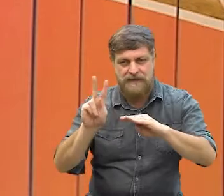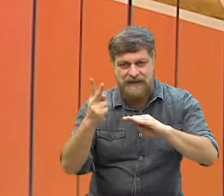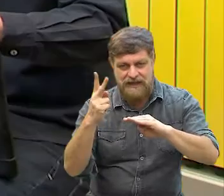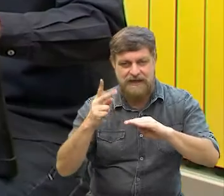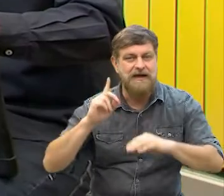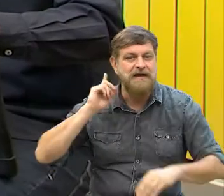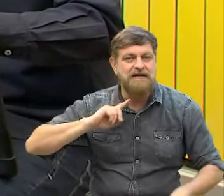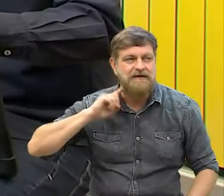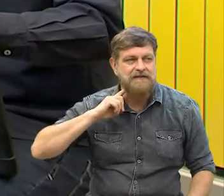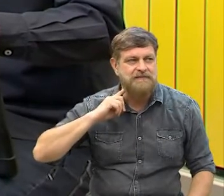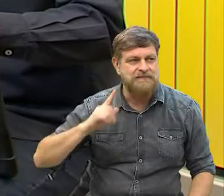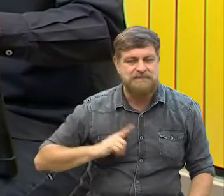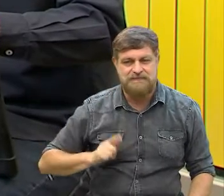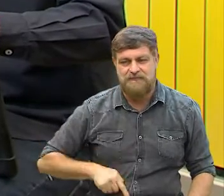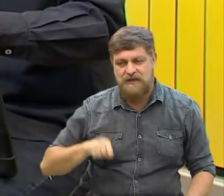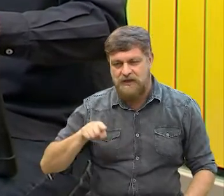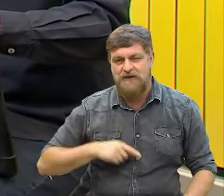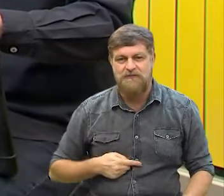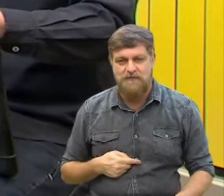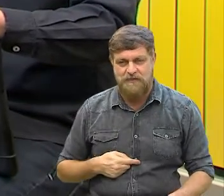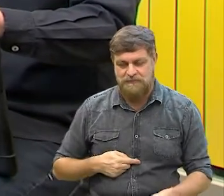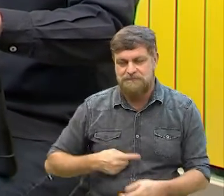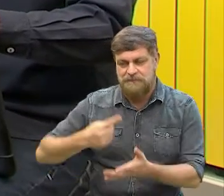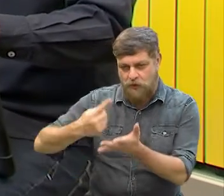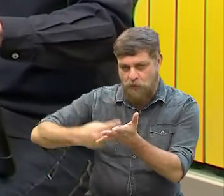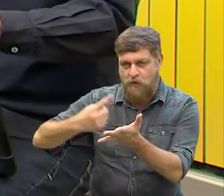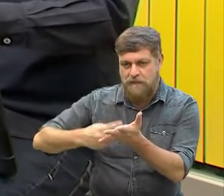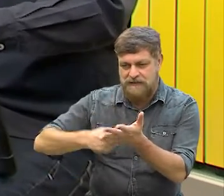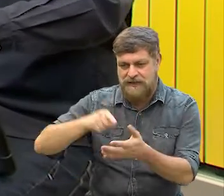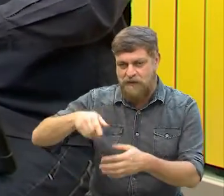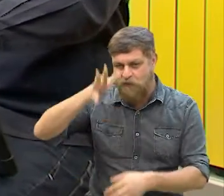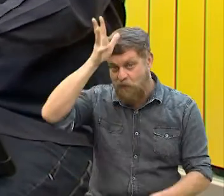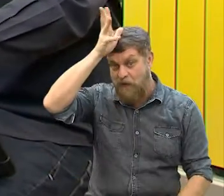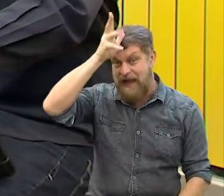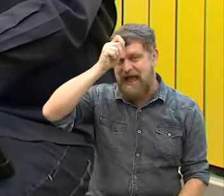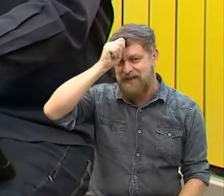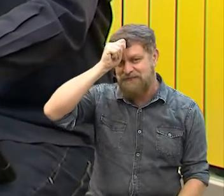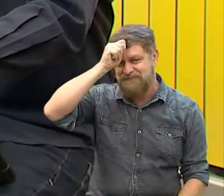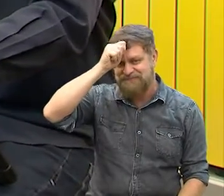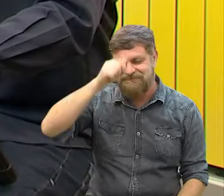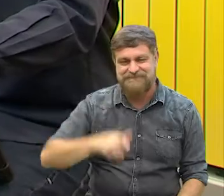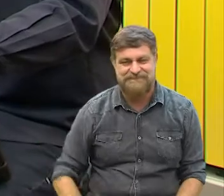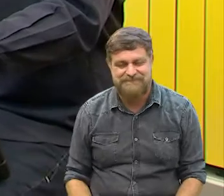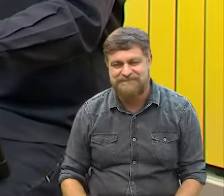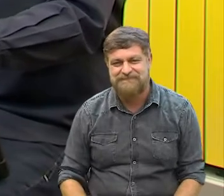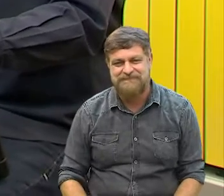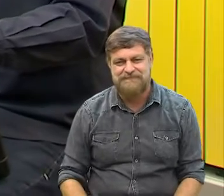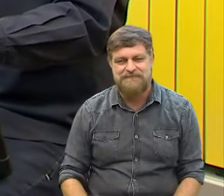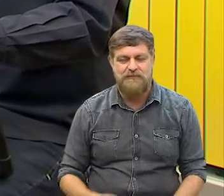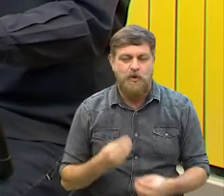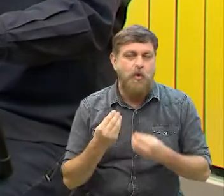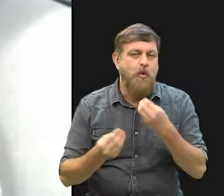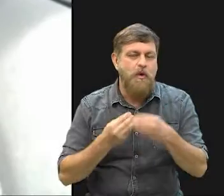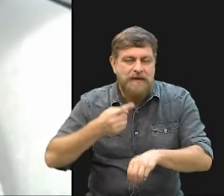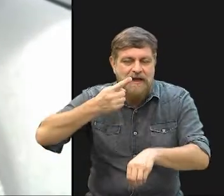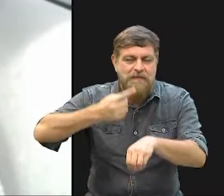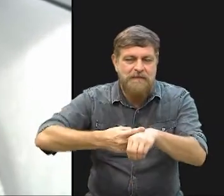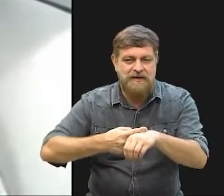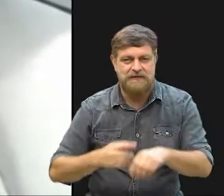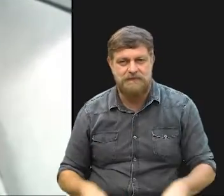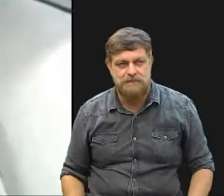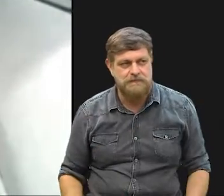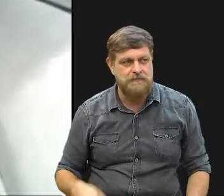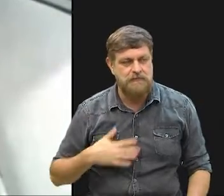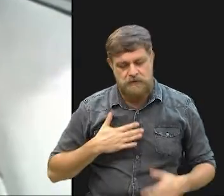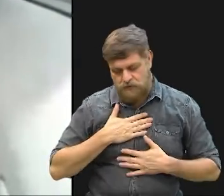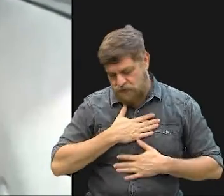o Atlético Mineiro, aqui, agora é Galo, né? Que legal, que bacana. Como é que é esse momento, Lindsay? Nossa, eu estou